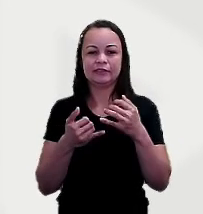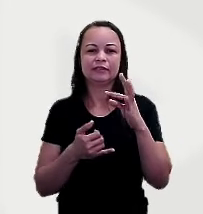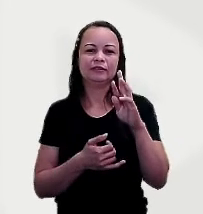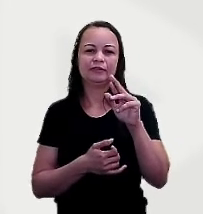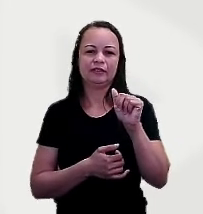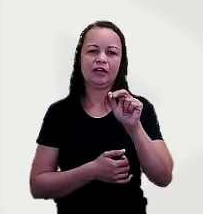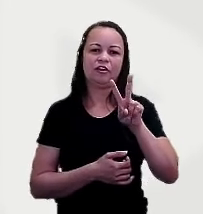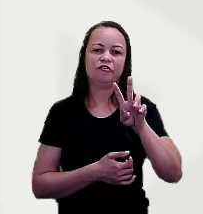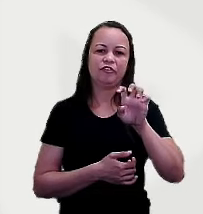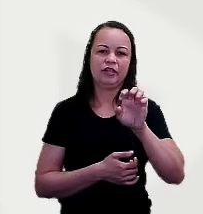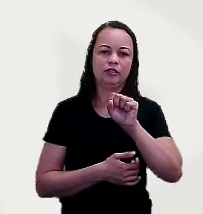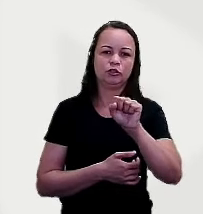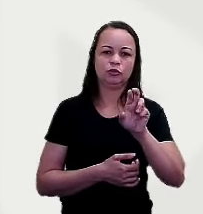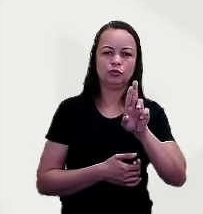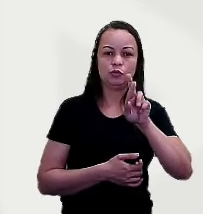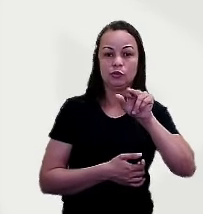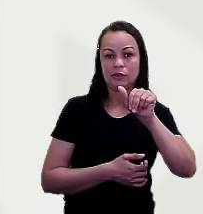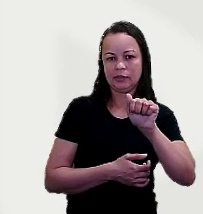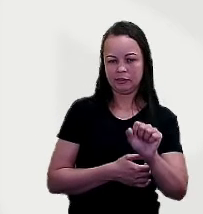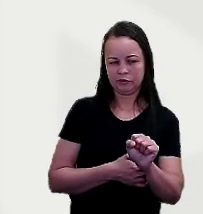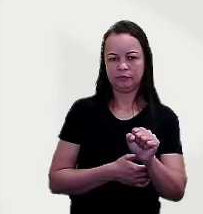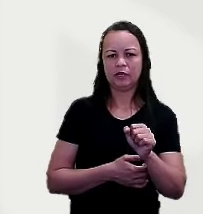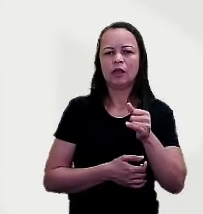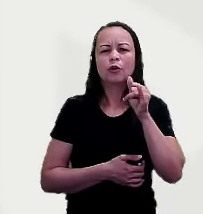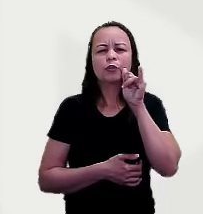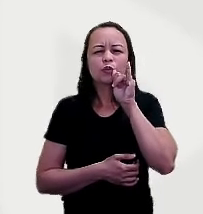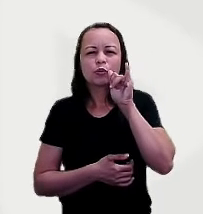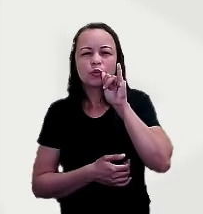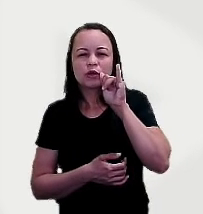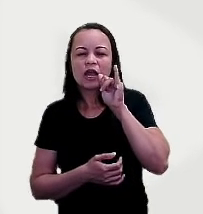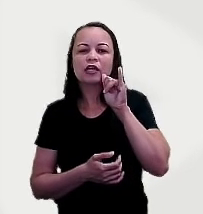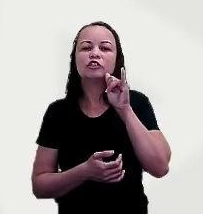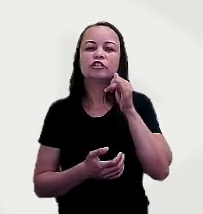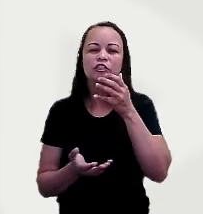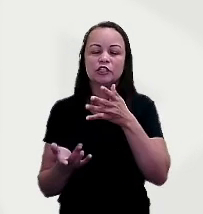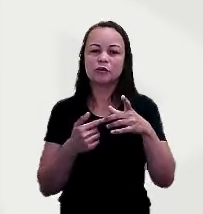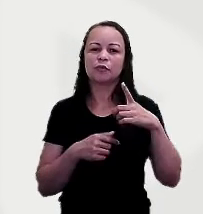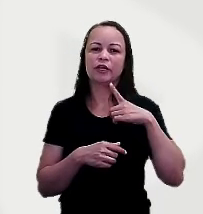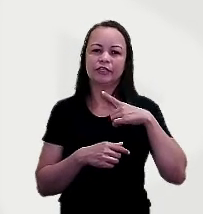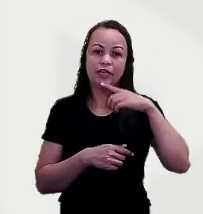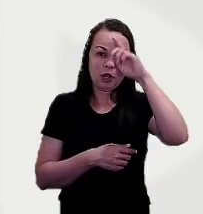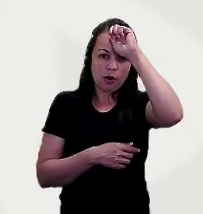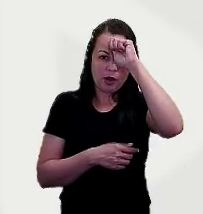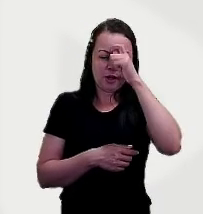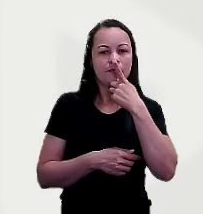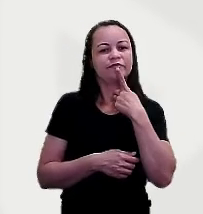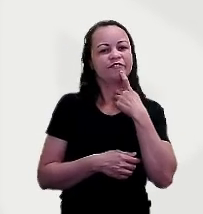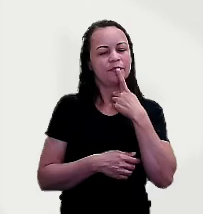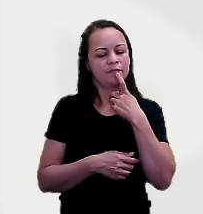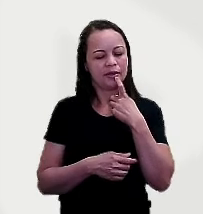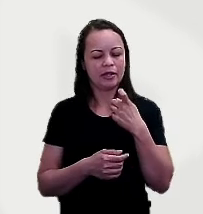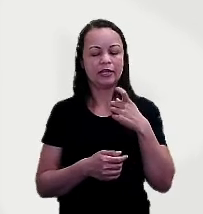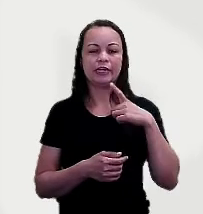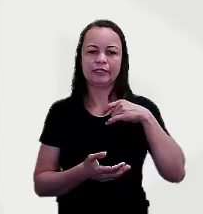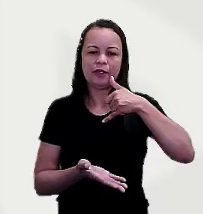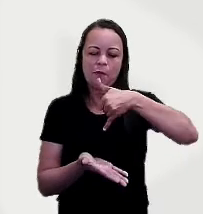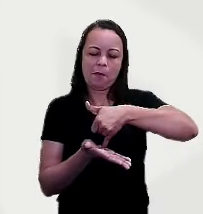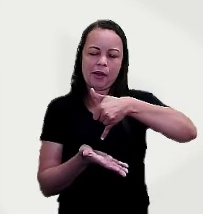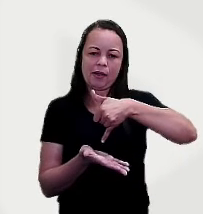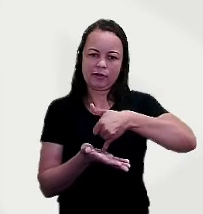quê? Travessuras. Fuma cachimbo e carrega uma carapuça vermelha, possui uma perna